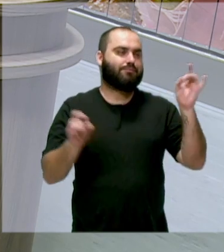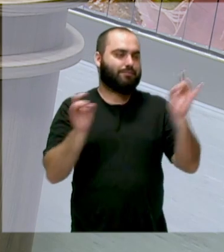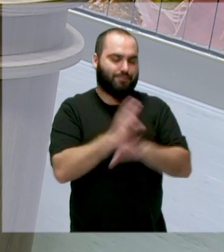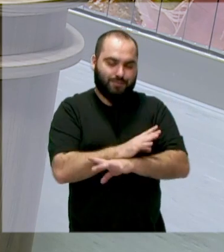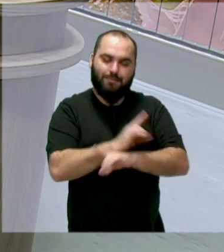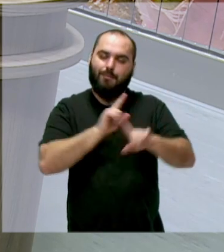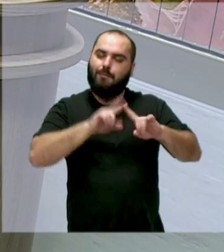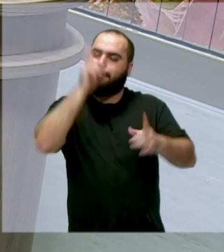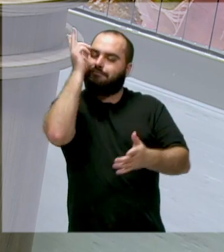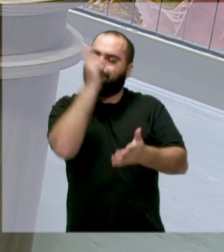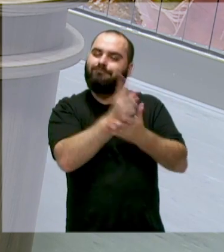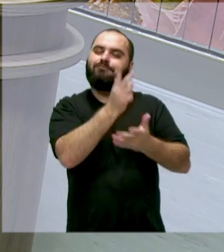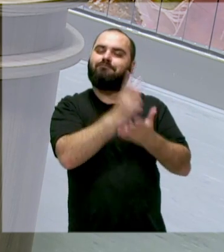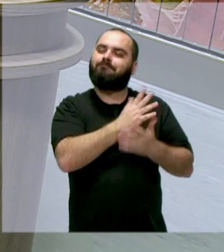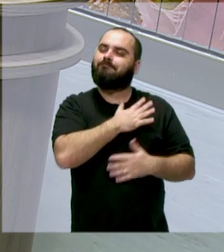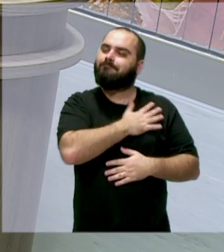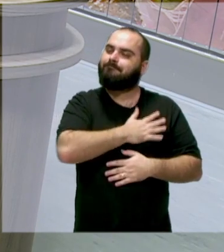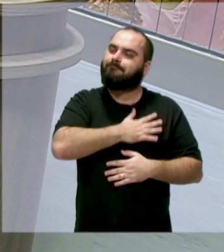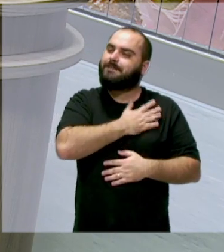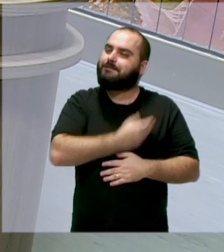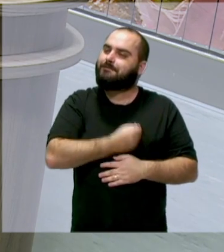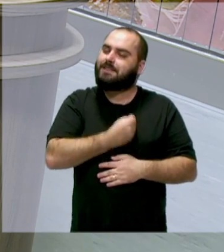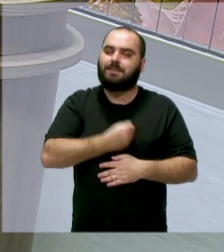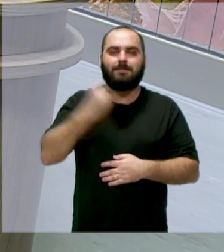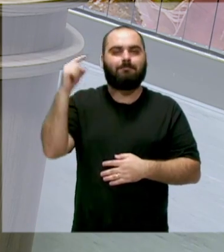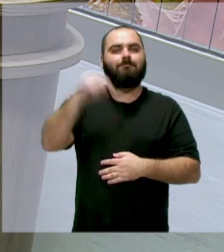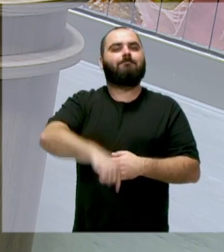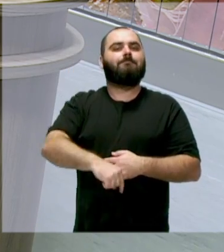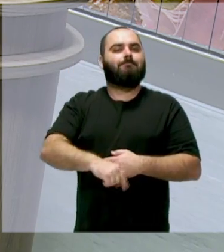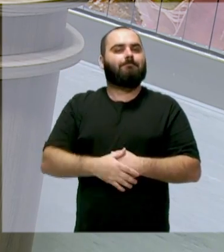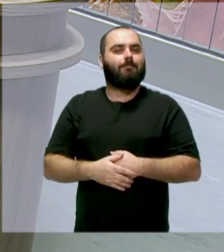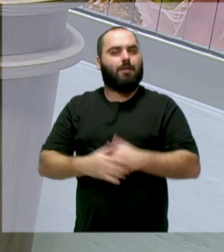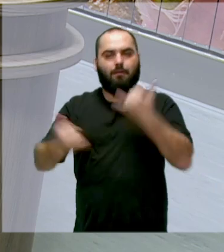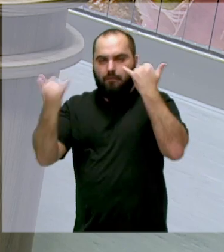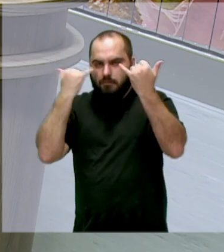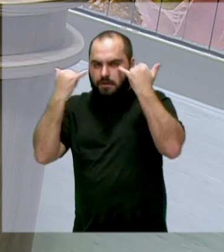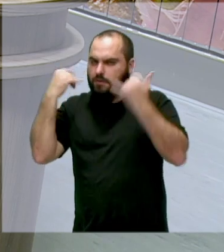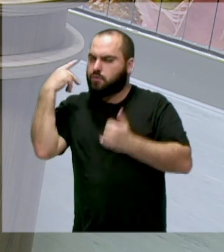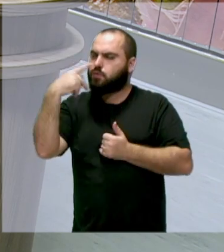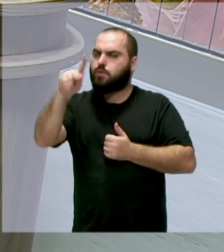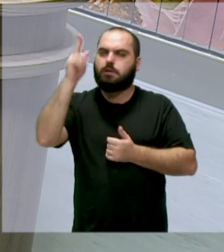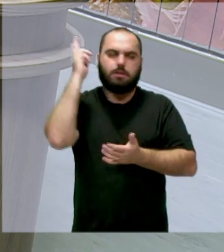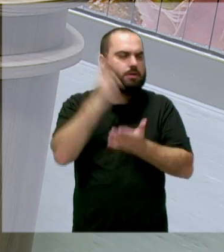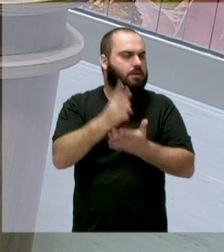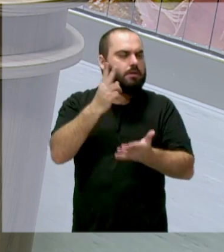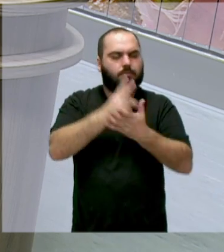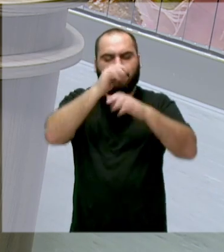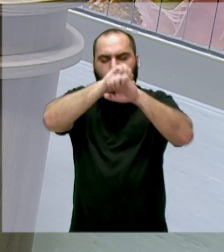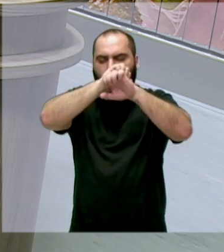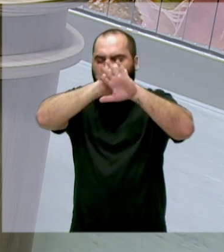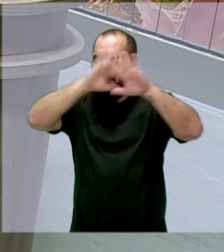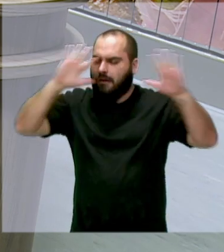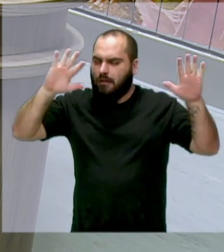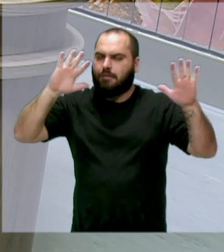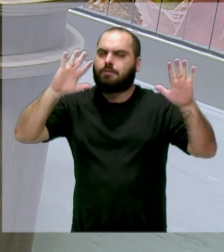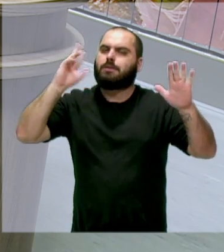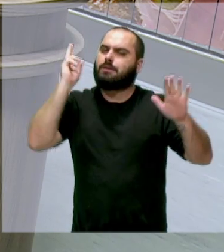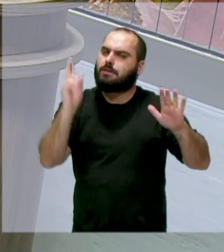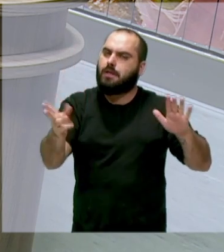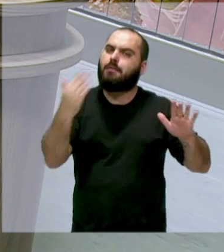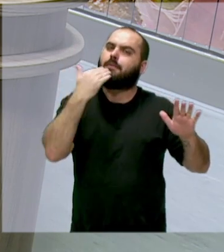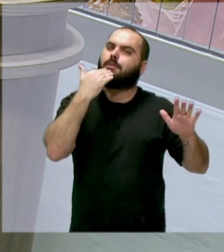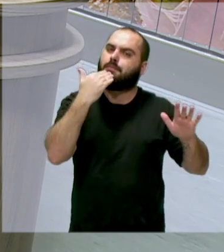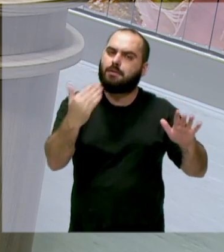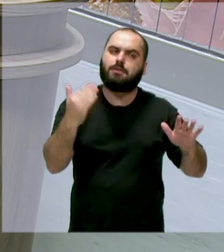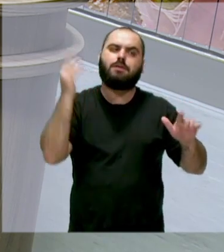prazer te receber e é sempre bom as informações que você traz, né? E vamos sempre bater nessa tecla,